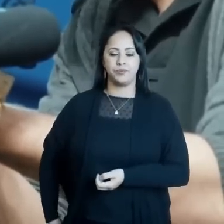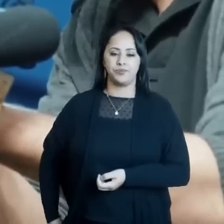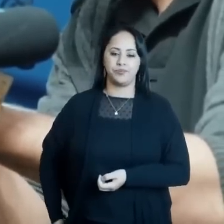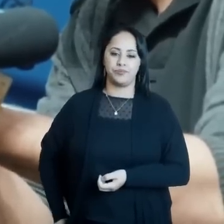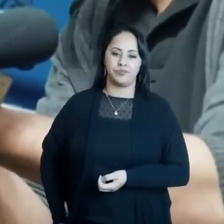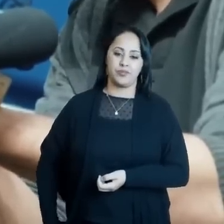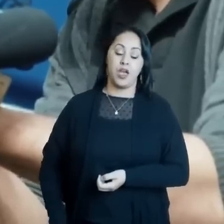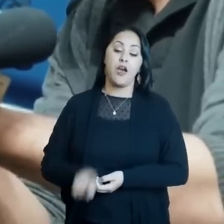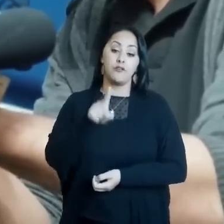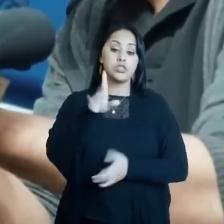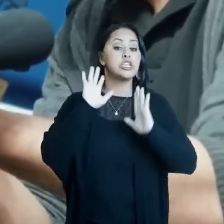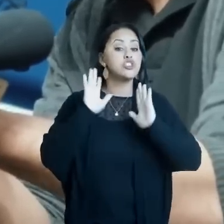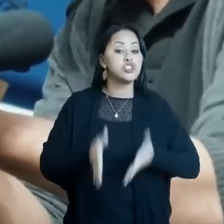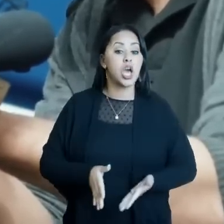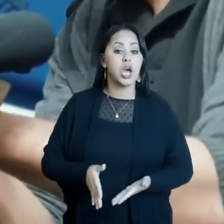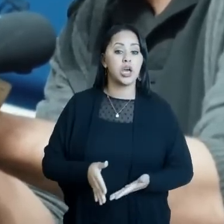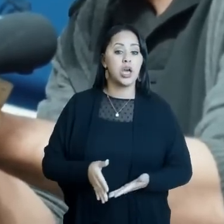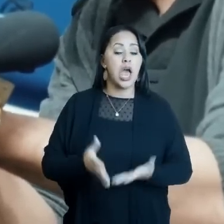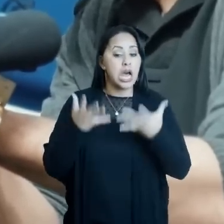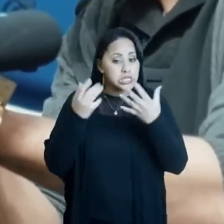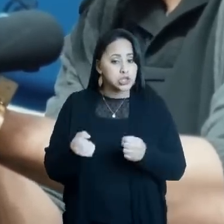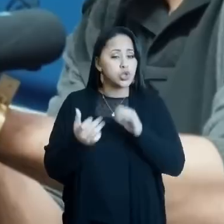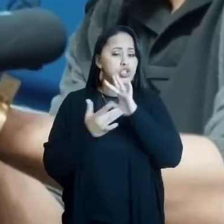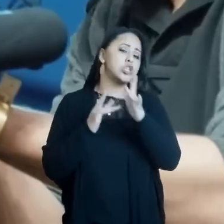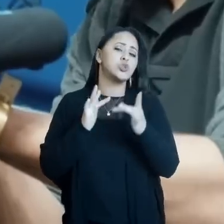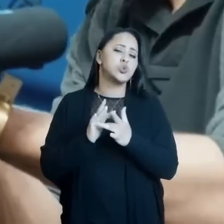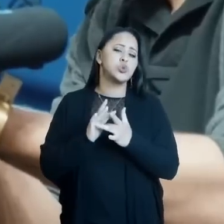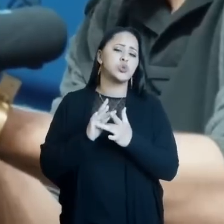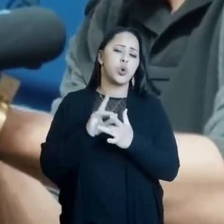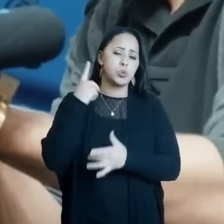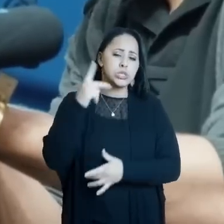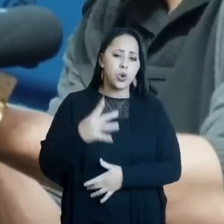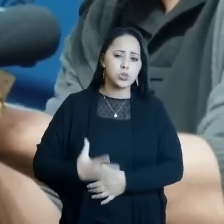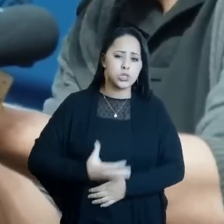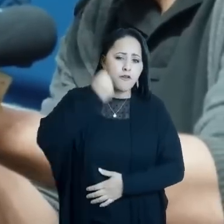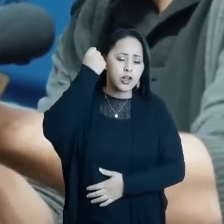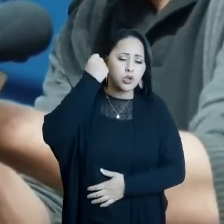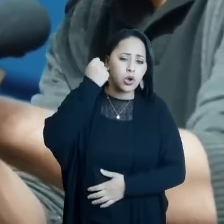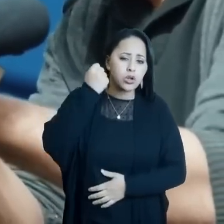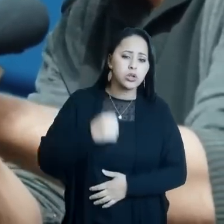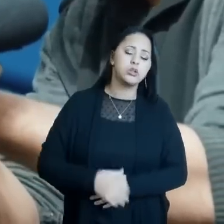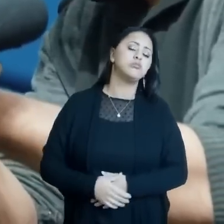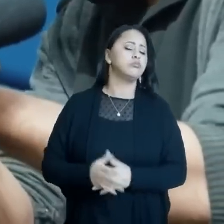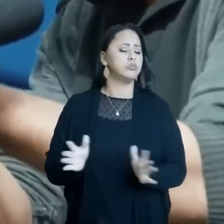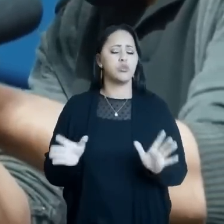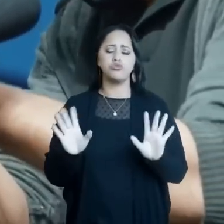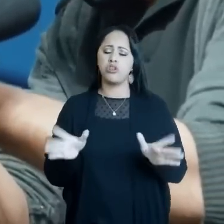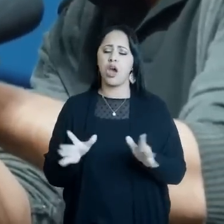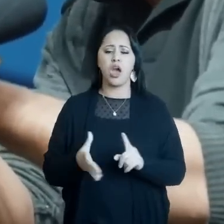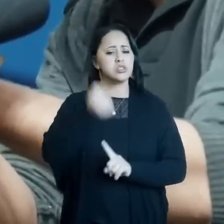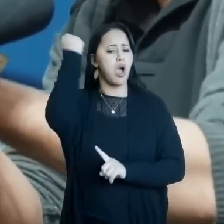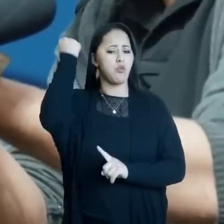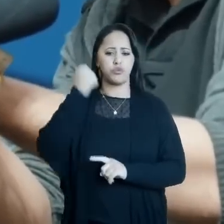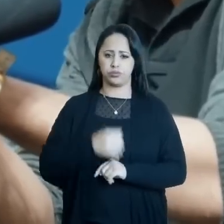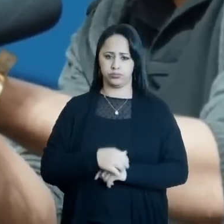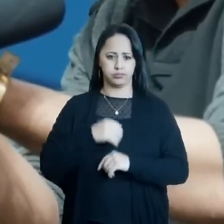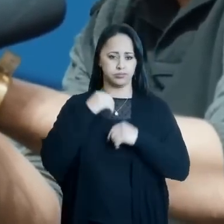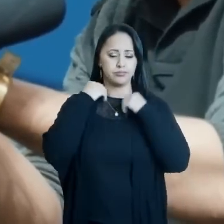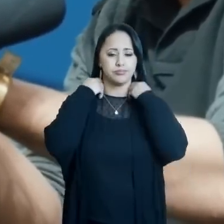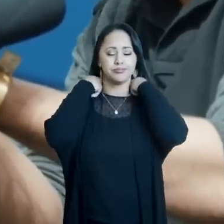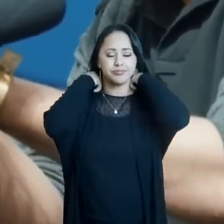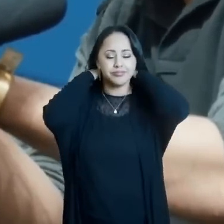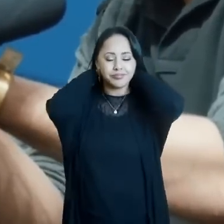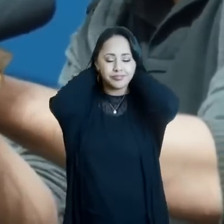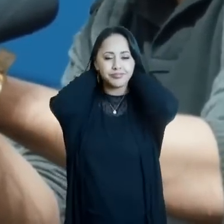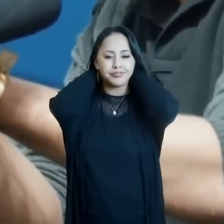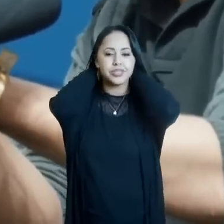é salvo. Você já aceitou Jesus Cristo como seu único e suficiente Salvador? Já. Então, você aceitou Jesus Cristo como único e suficiente Salvador,